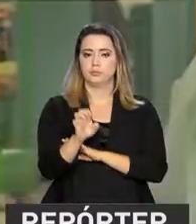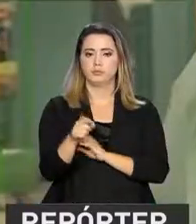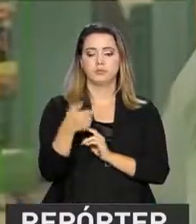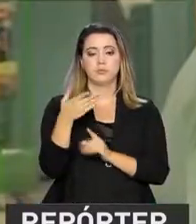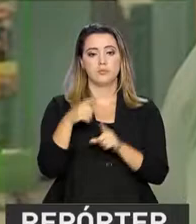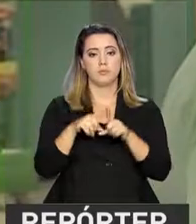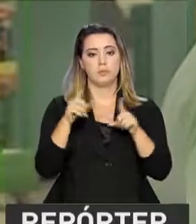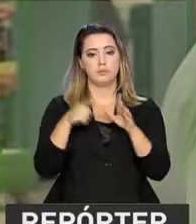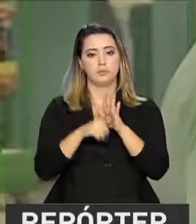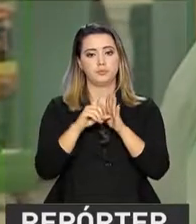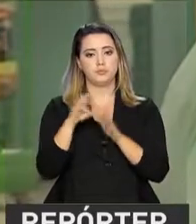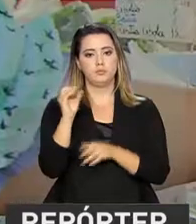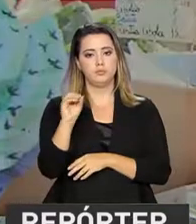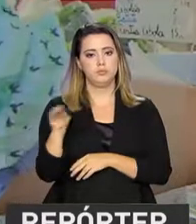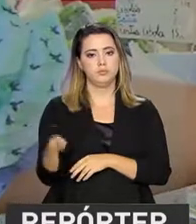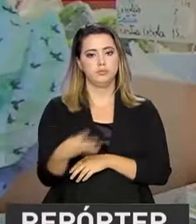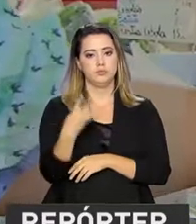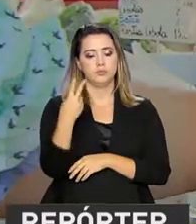anterior, a inflação ficou em